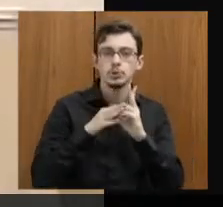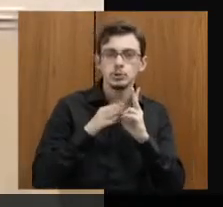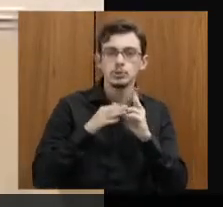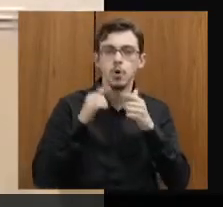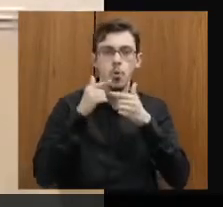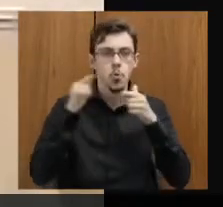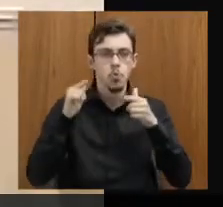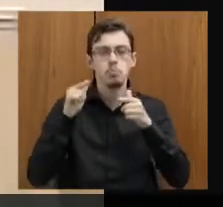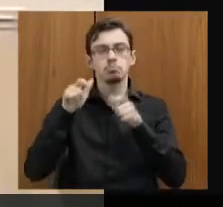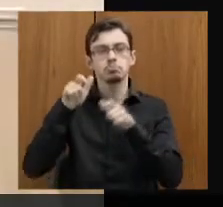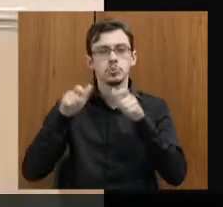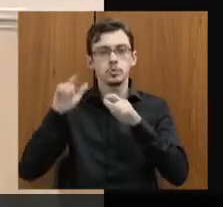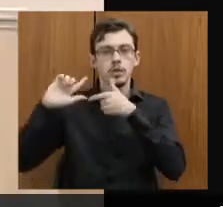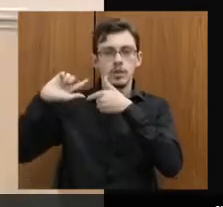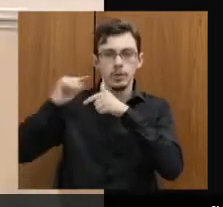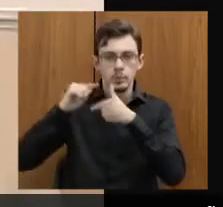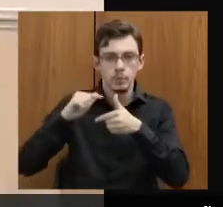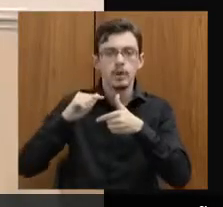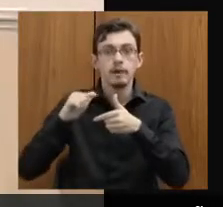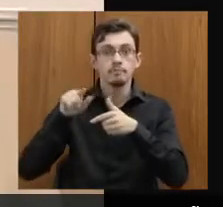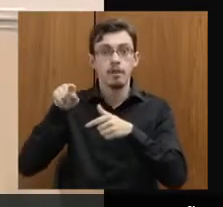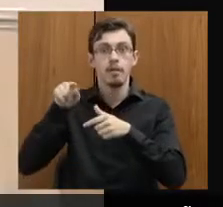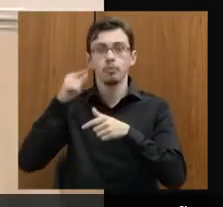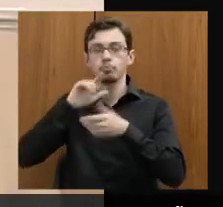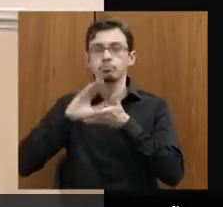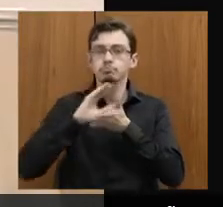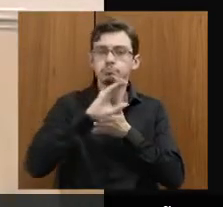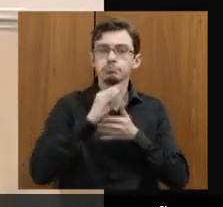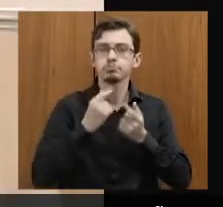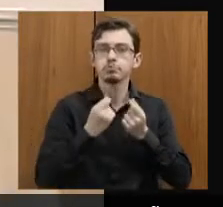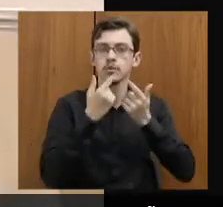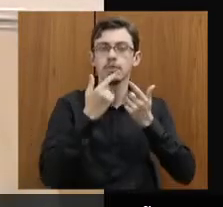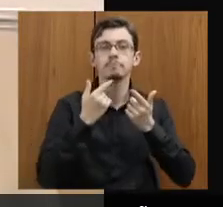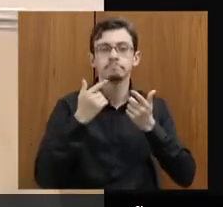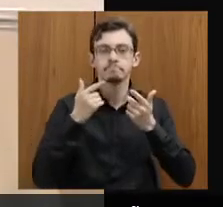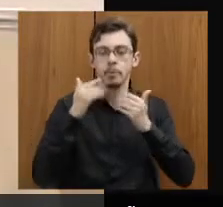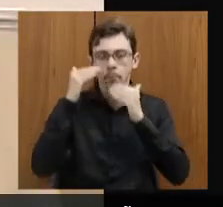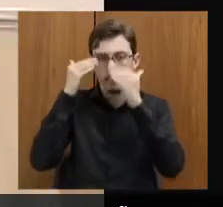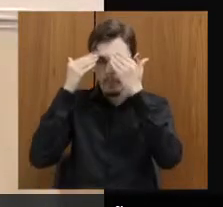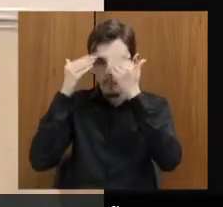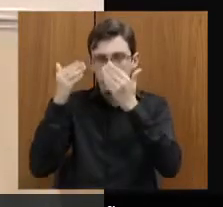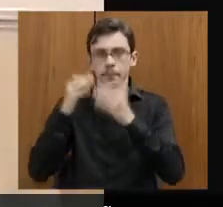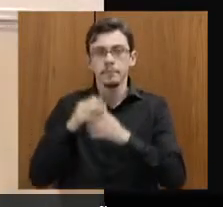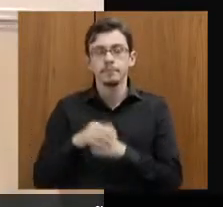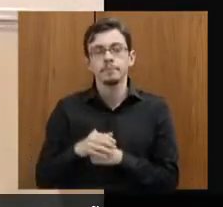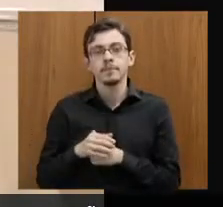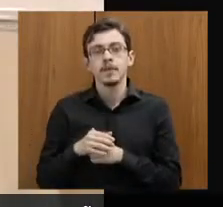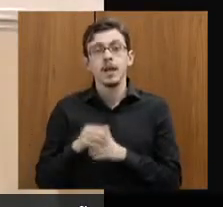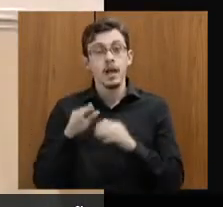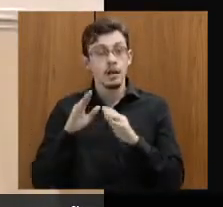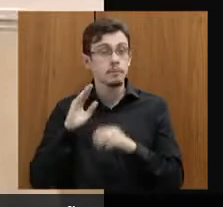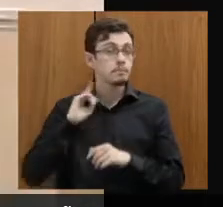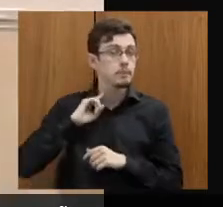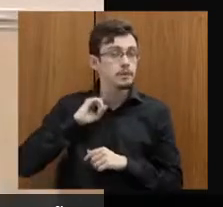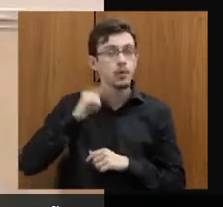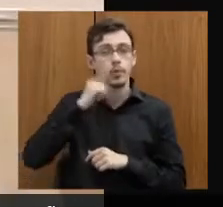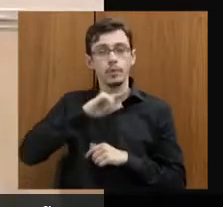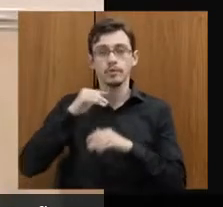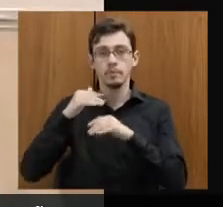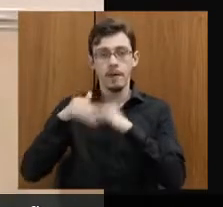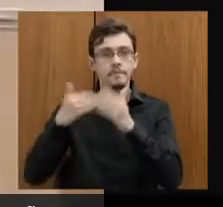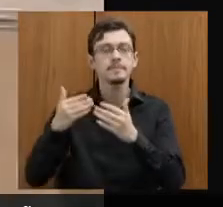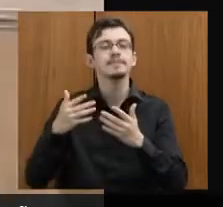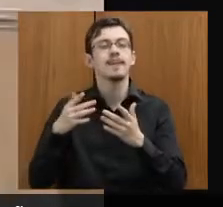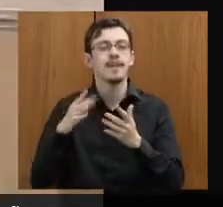do Estado de Minas Gerais que quer dizer que aqui Minas Gerais a gente conseguiu né avançar em algum